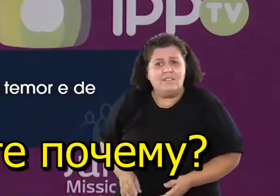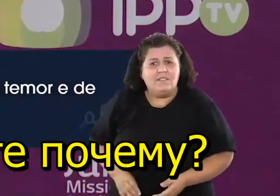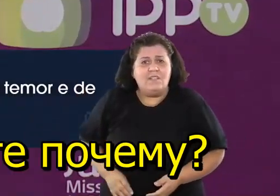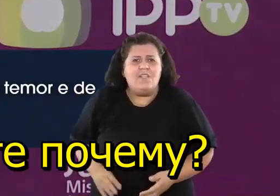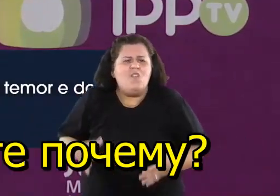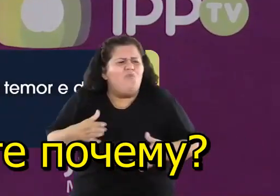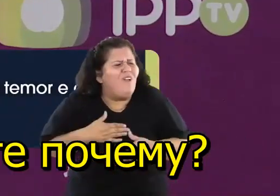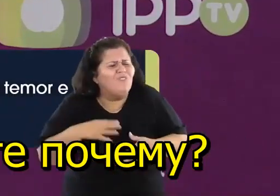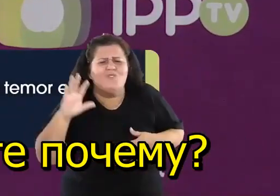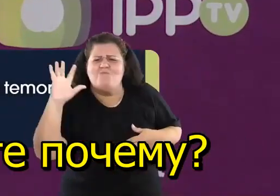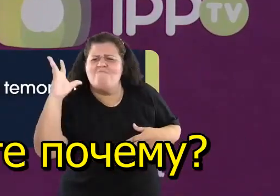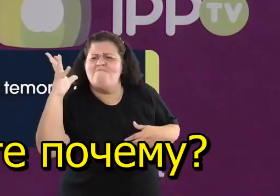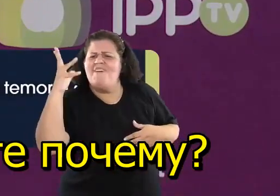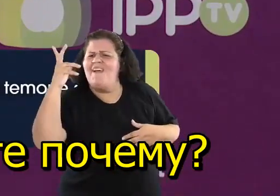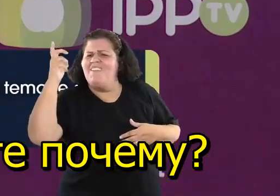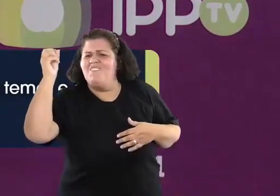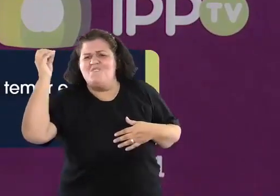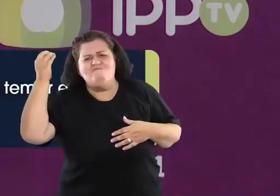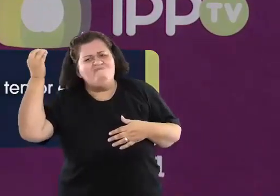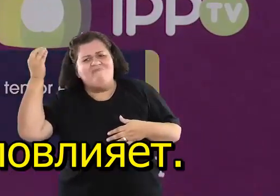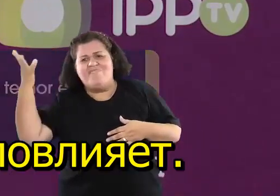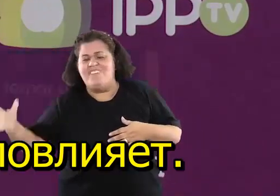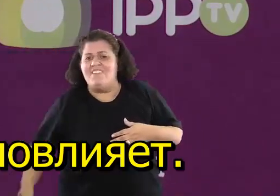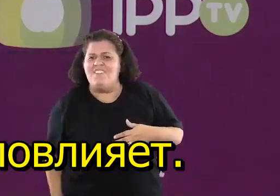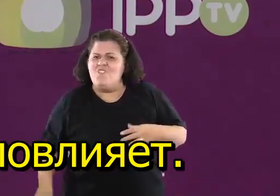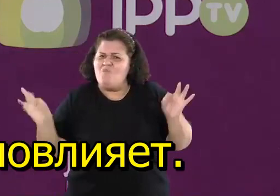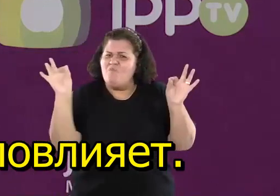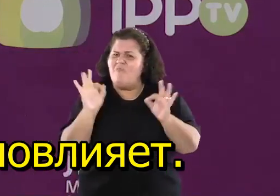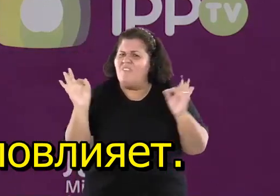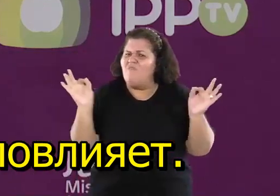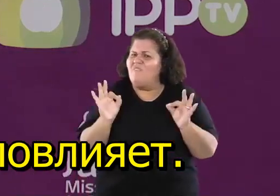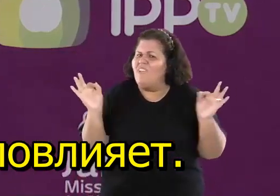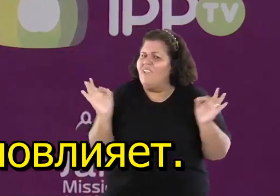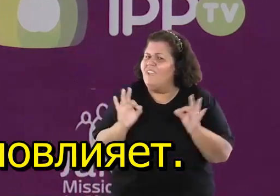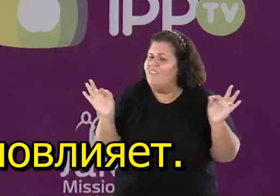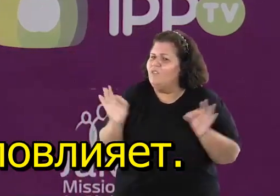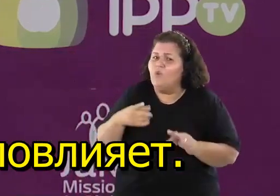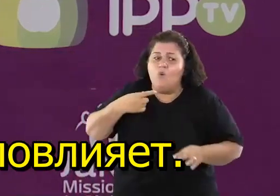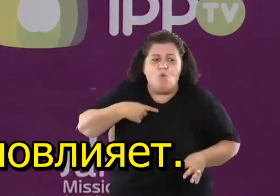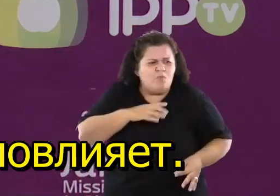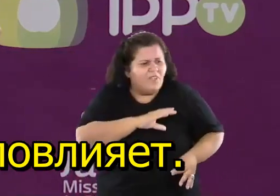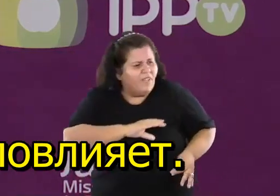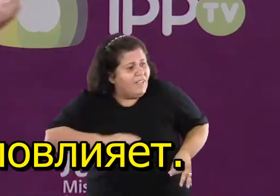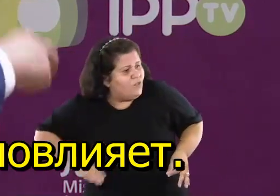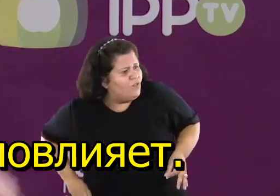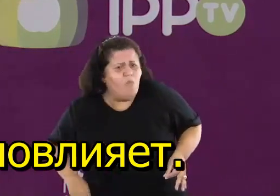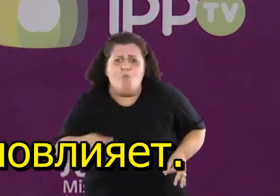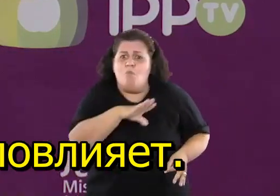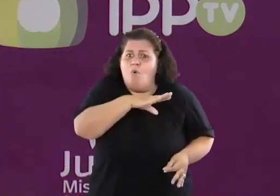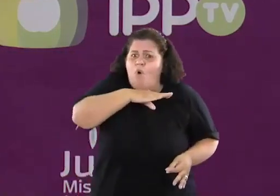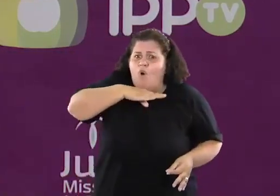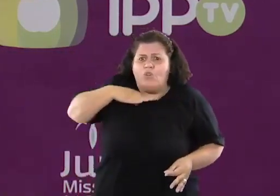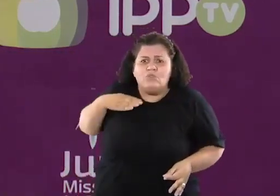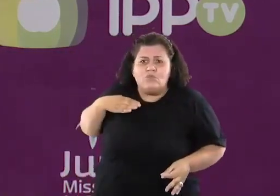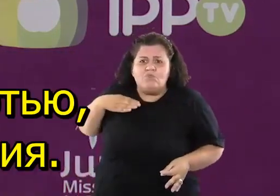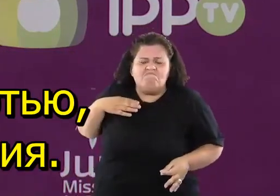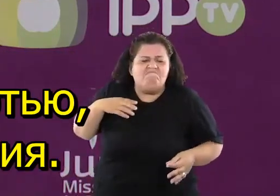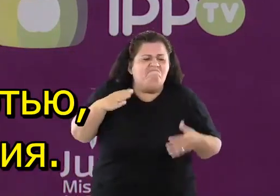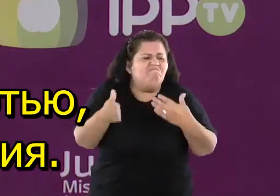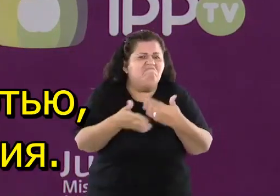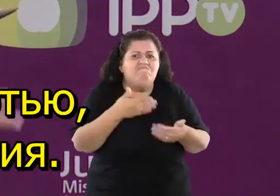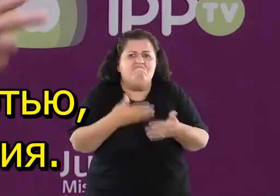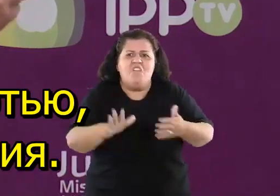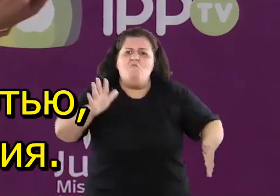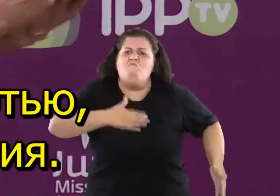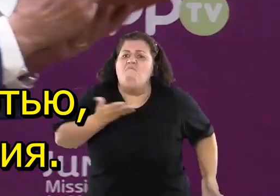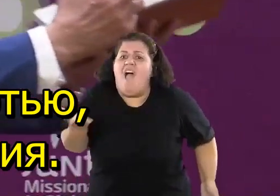Eu acho isso maravilhoso, sabe por quê? Um Cristo morto não produz impacto em ninguém.